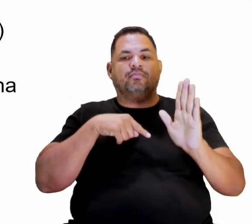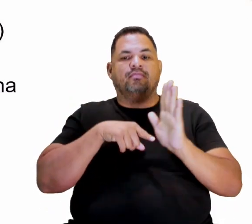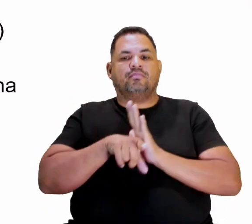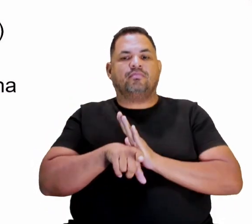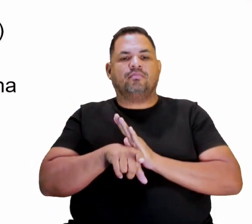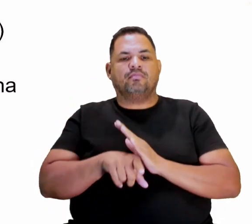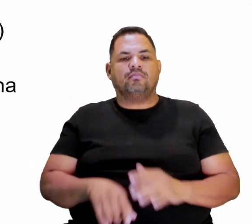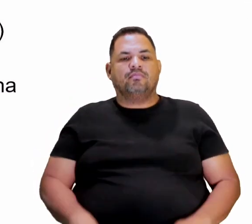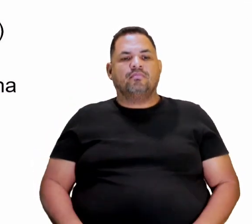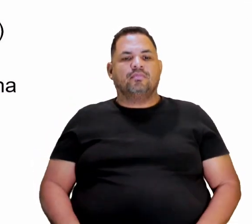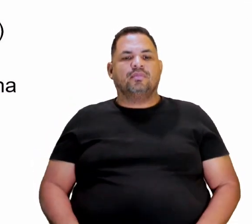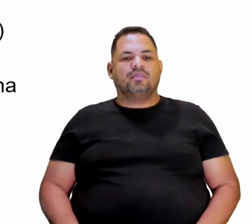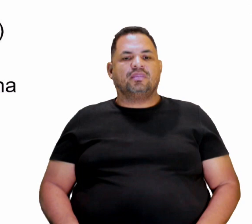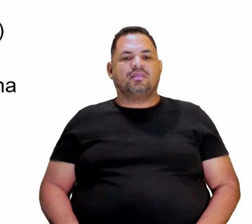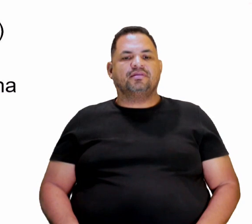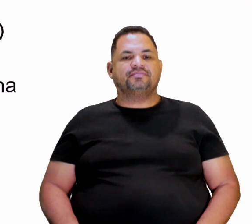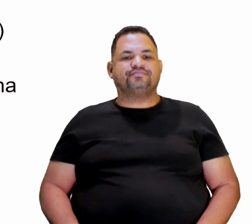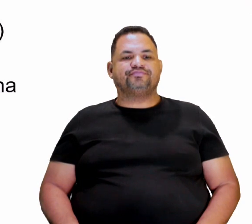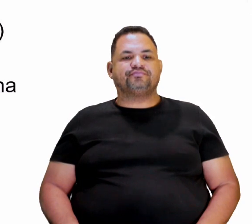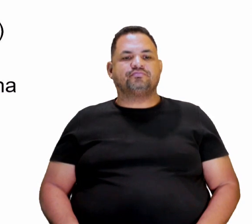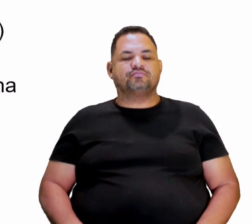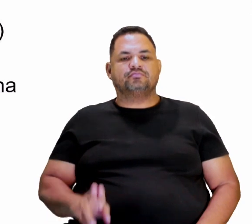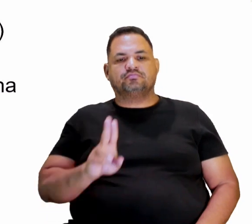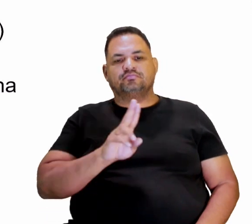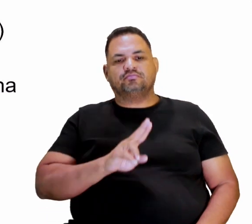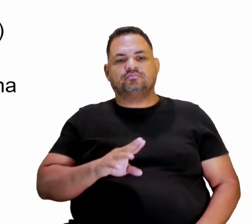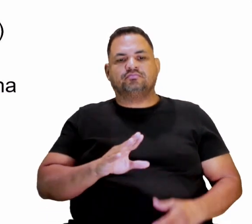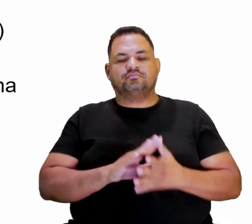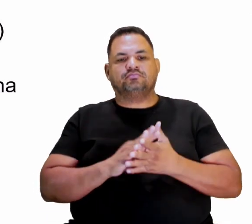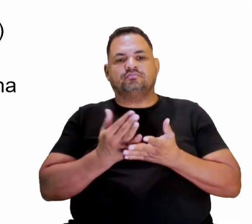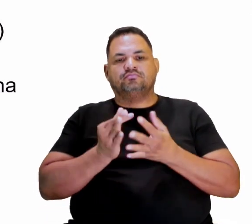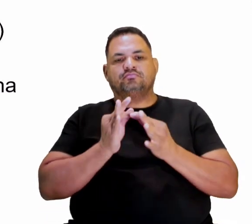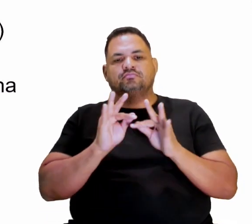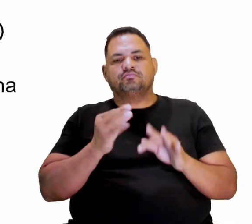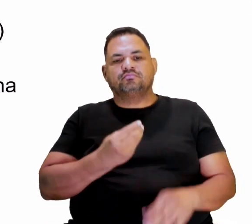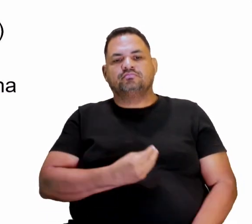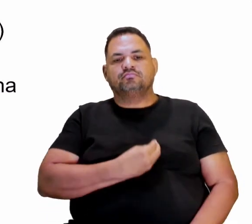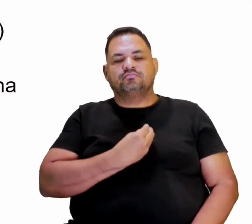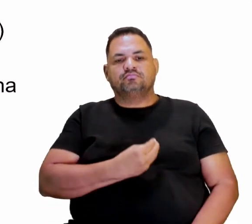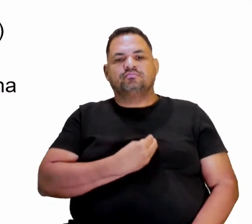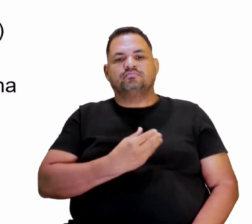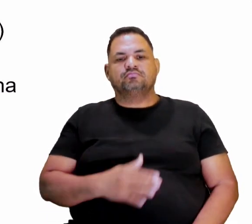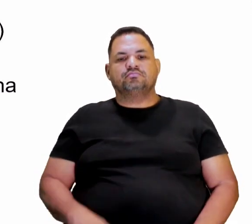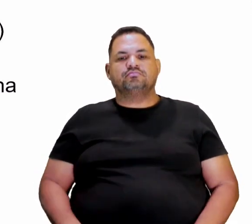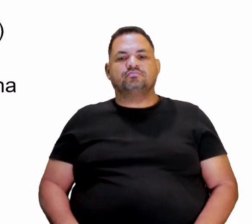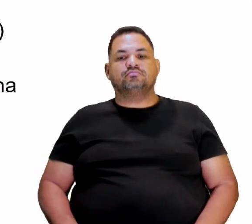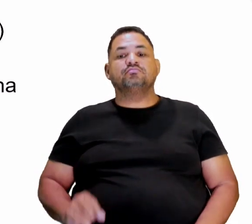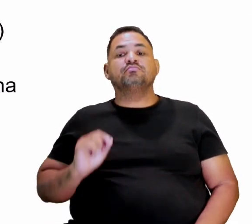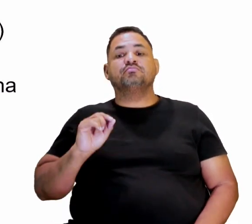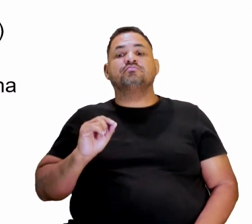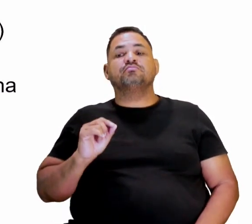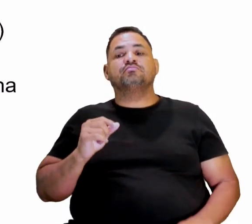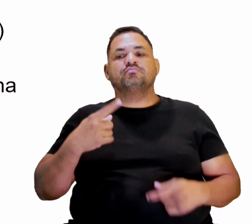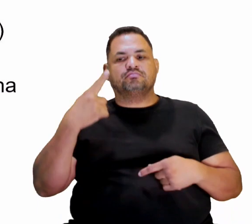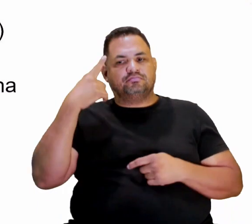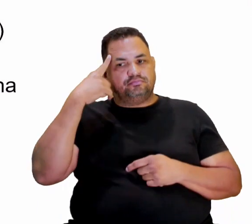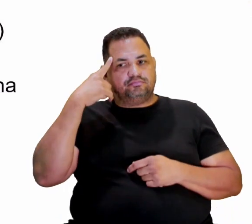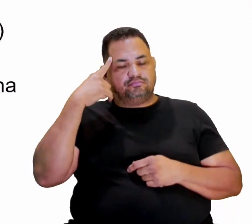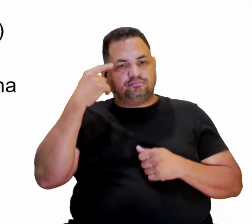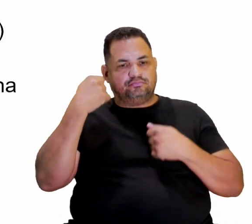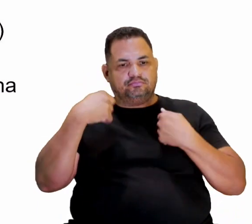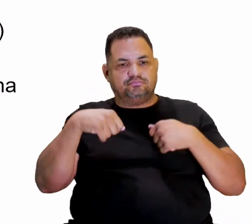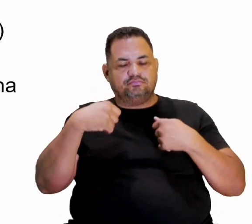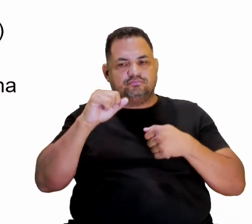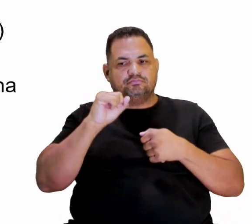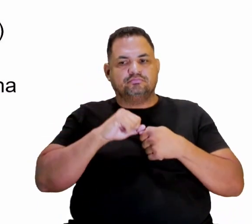que diz assim, what do you think? Usando o simple present, o que você acha I should do, que eu devo fazer. E aqui a